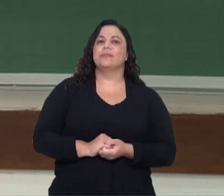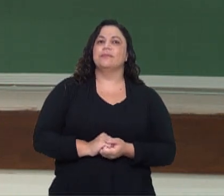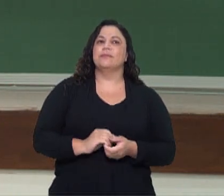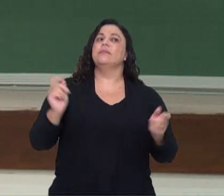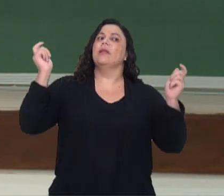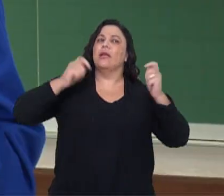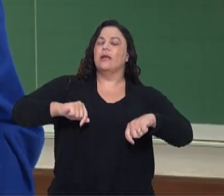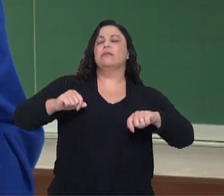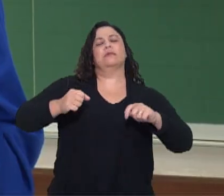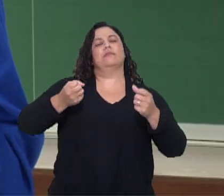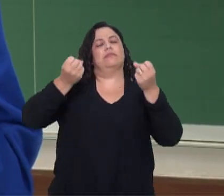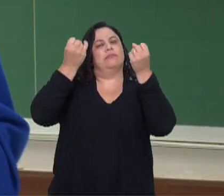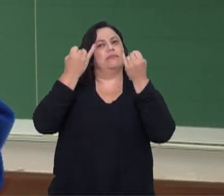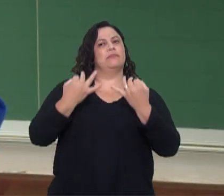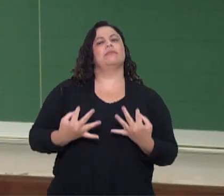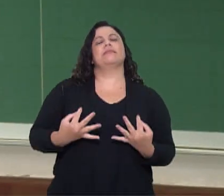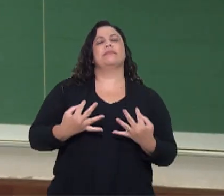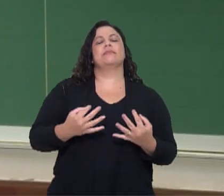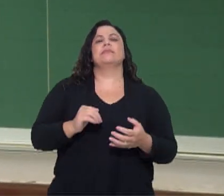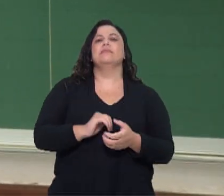Então vamos falar um pouquinho sobre isso.